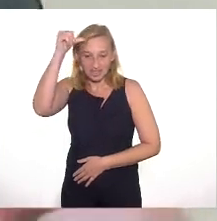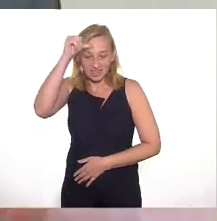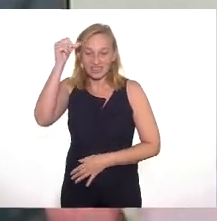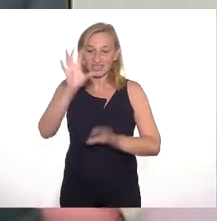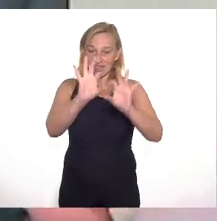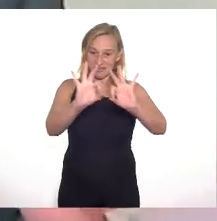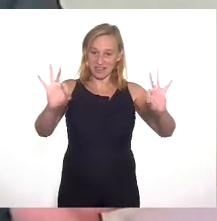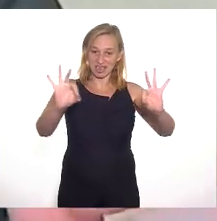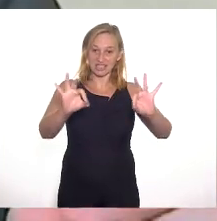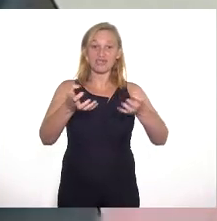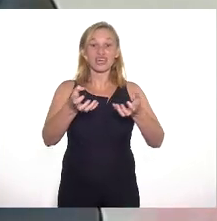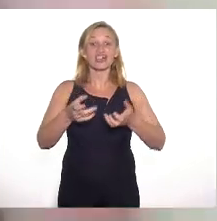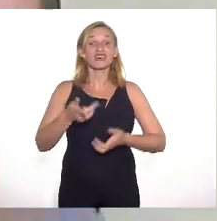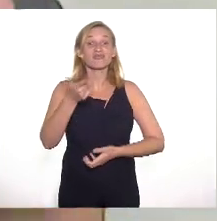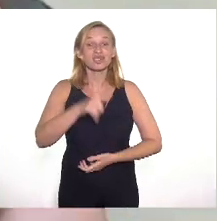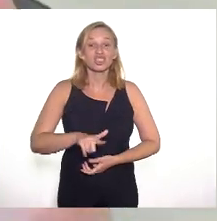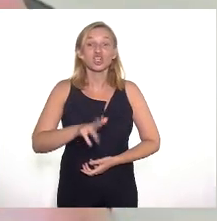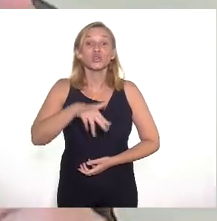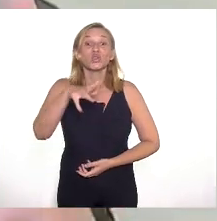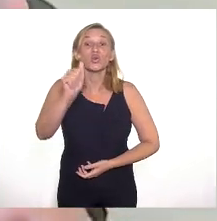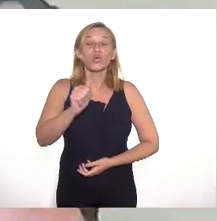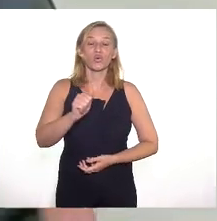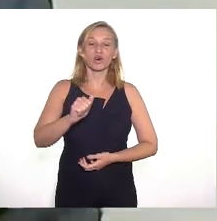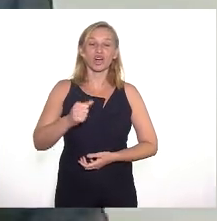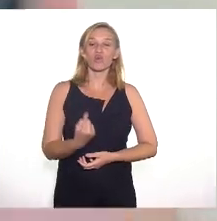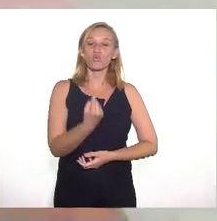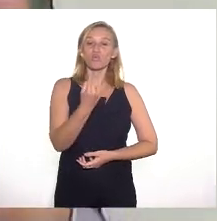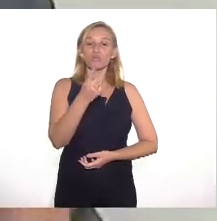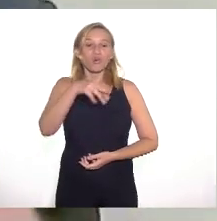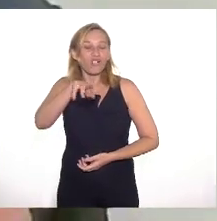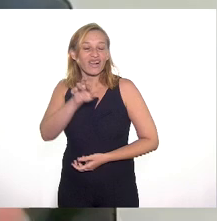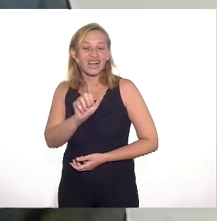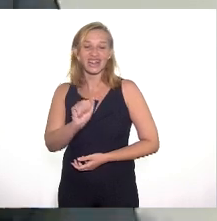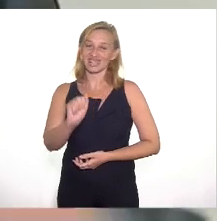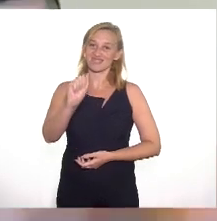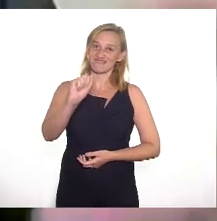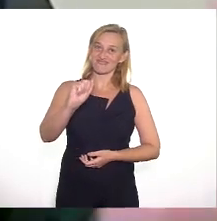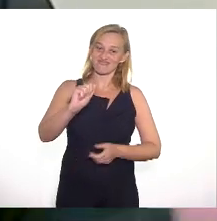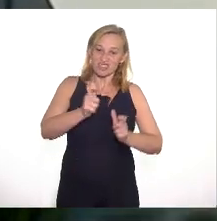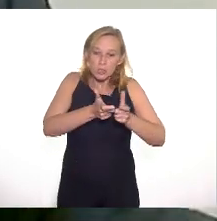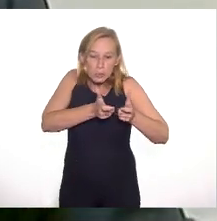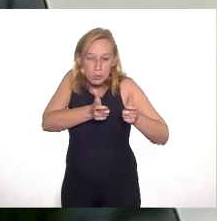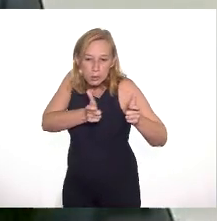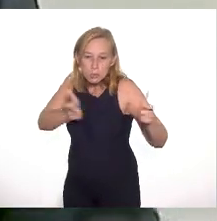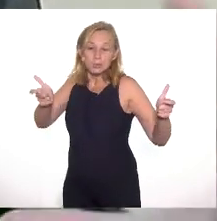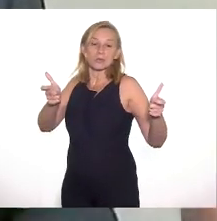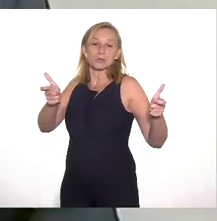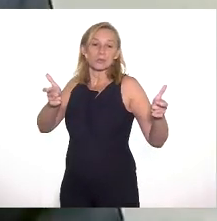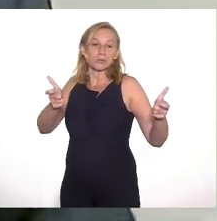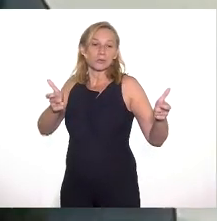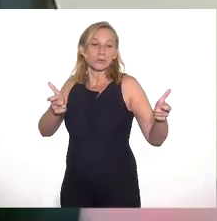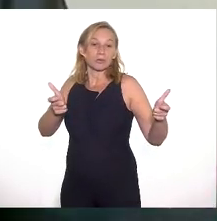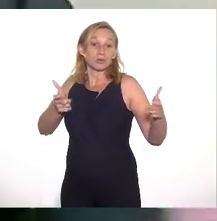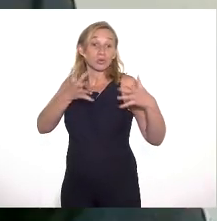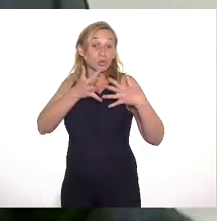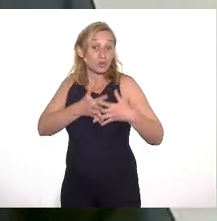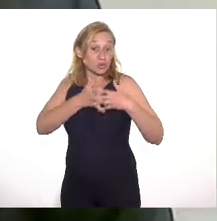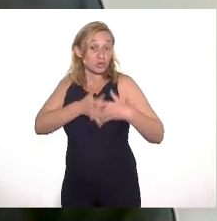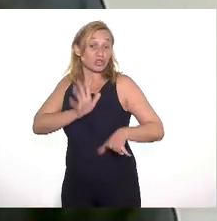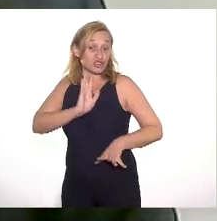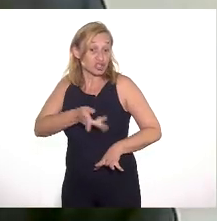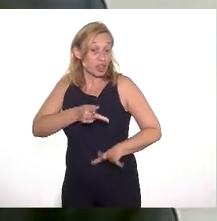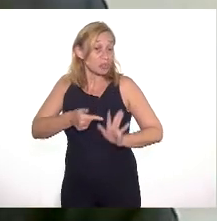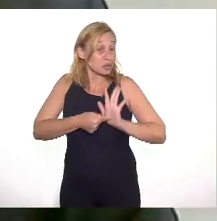quero repetir aqui. Nunca um programa de tamanha envergadura e complexidade, como já apontado